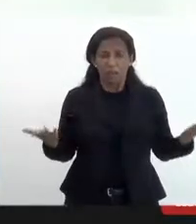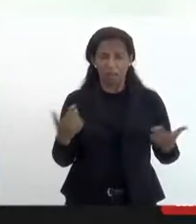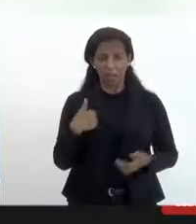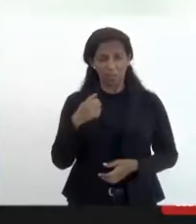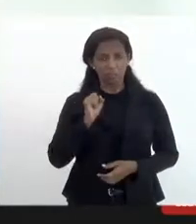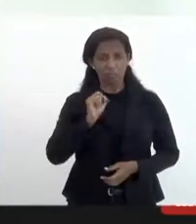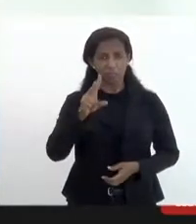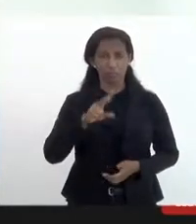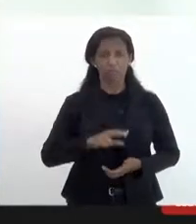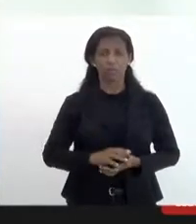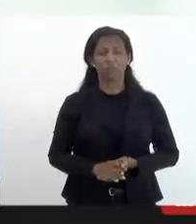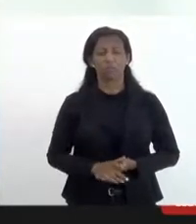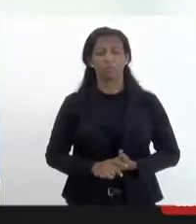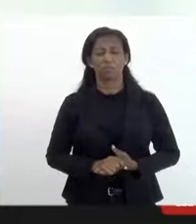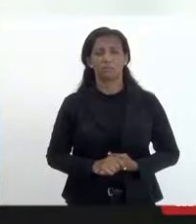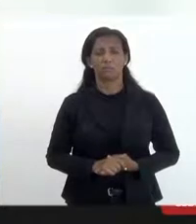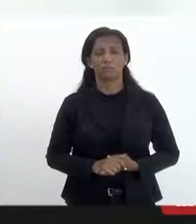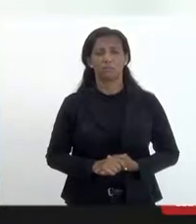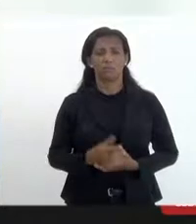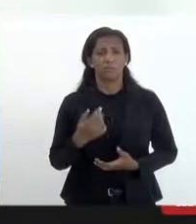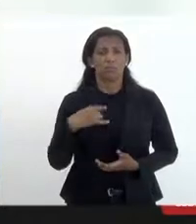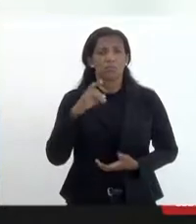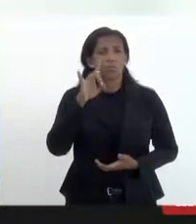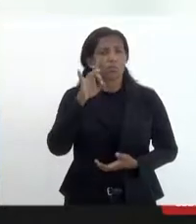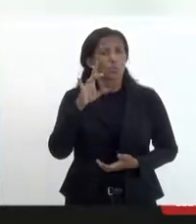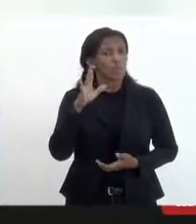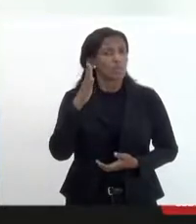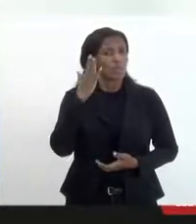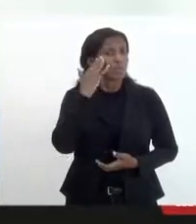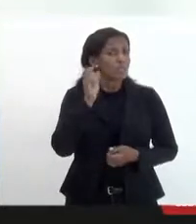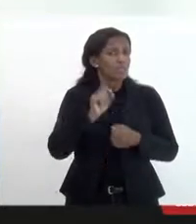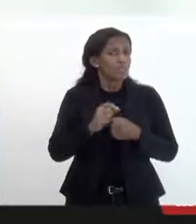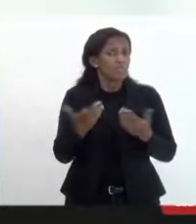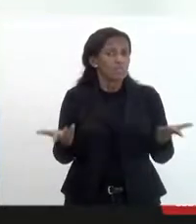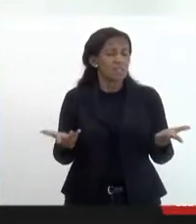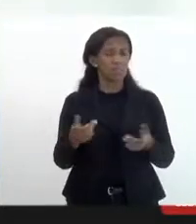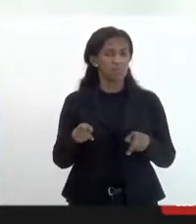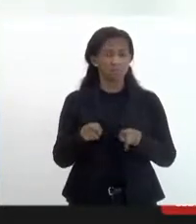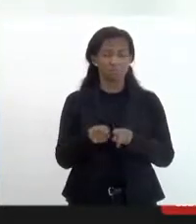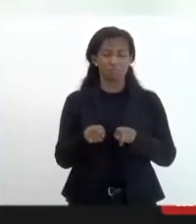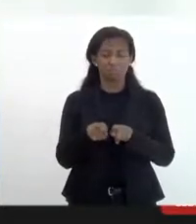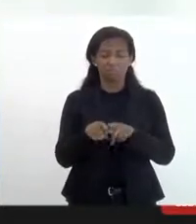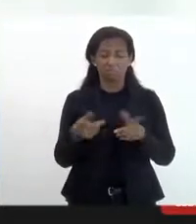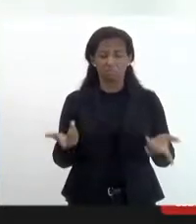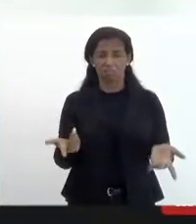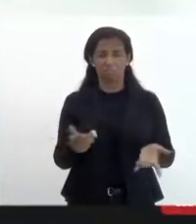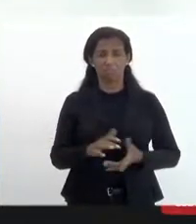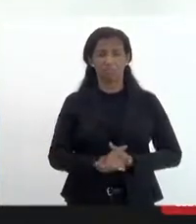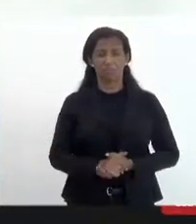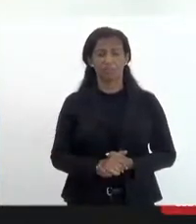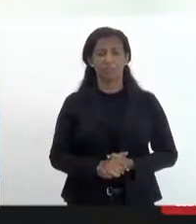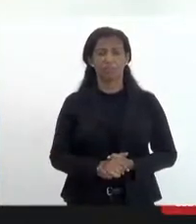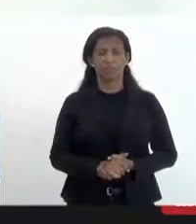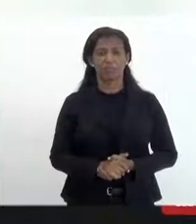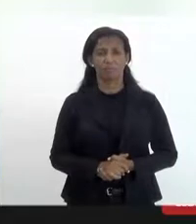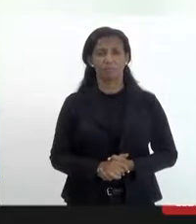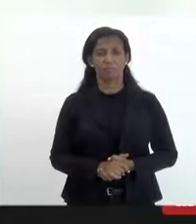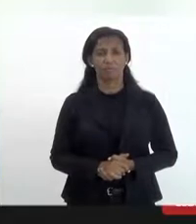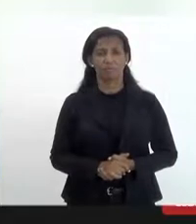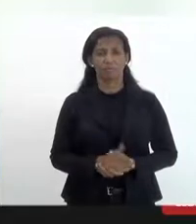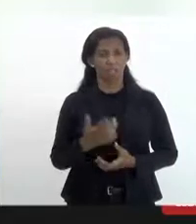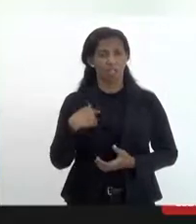vou. Eu só sei fazer isso. Além do mais, eu gero